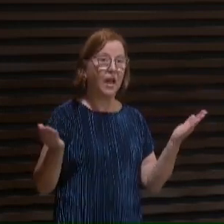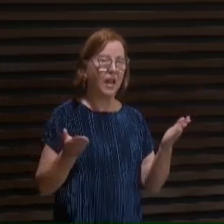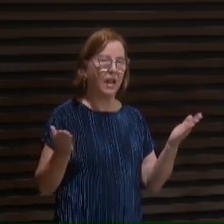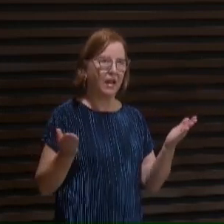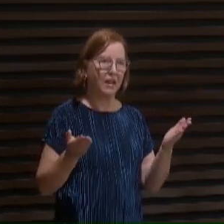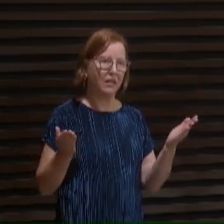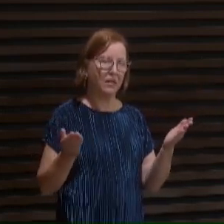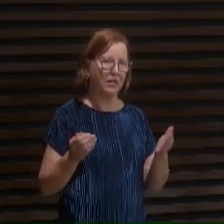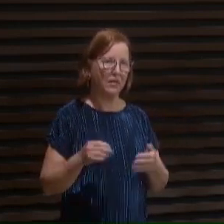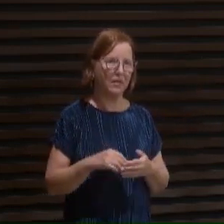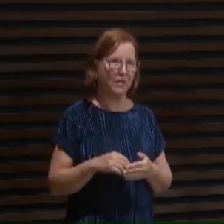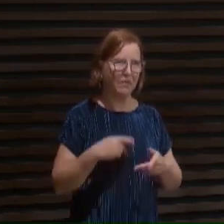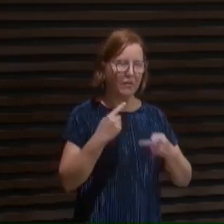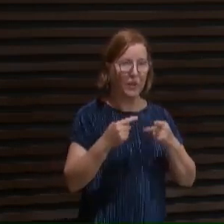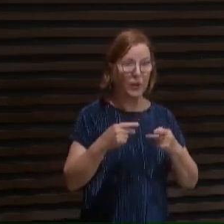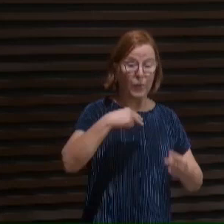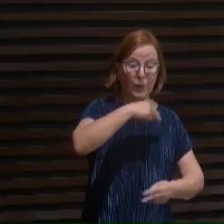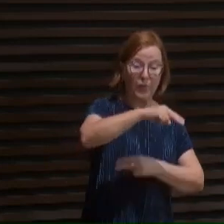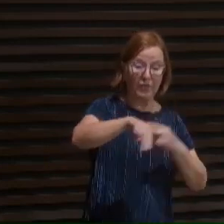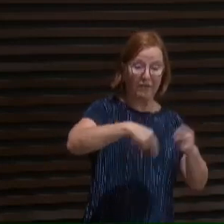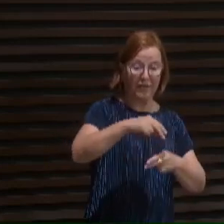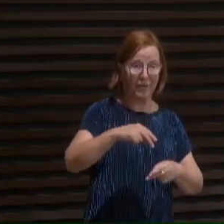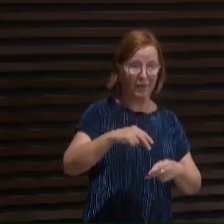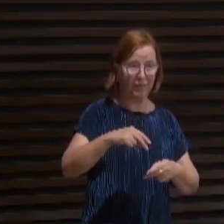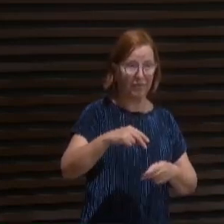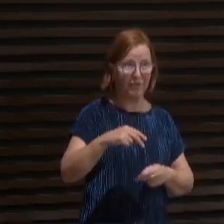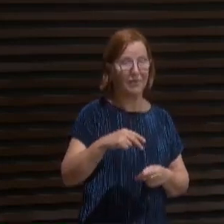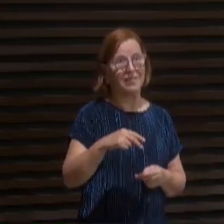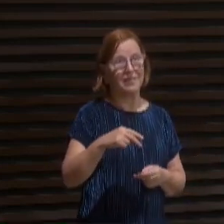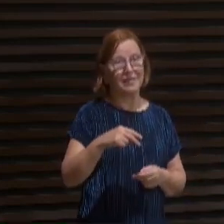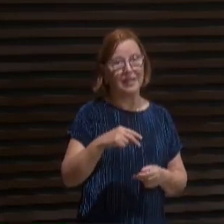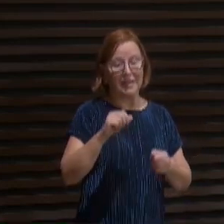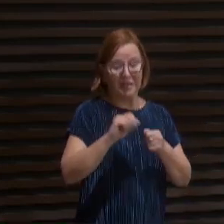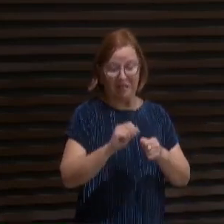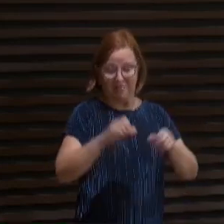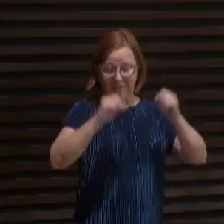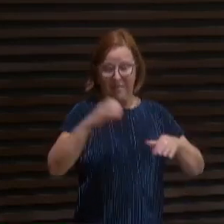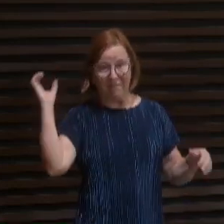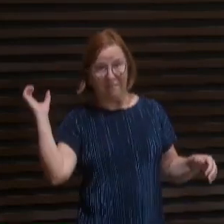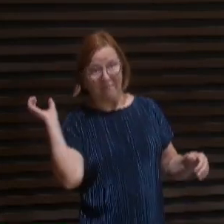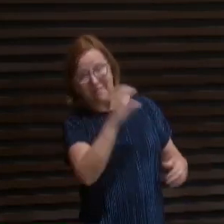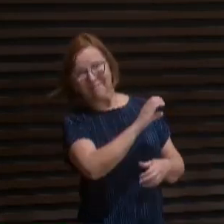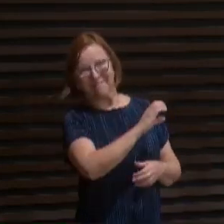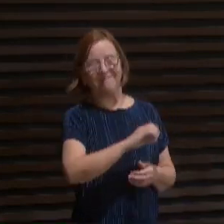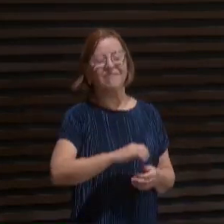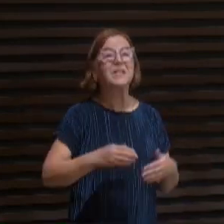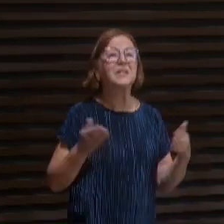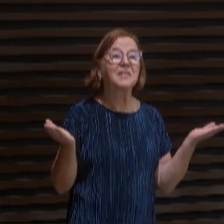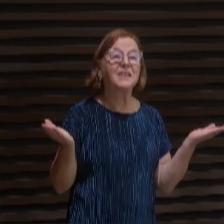vai dizer, o universo foi criado de uma só vez, num átimo de segundo. E